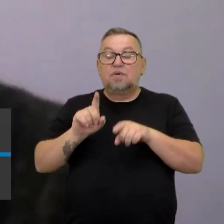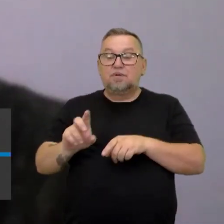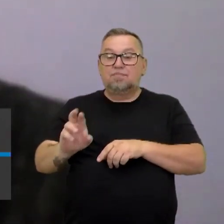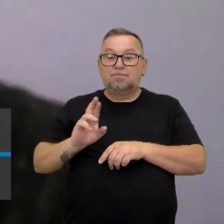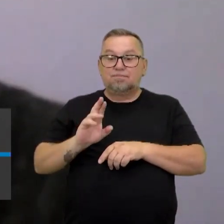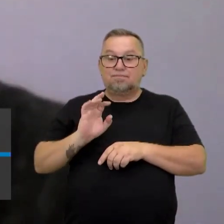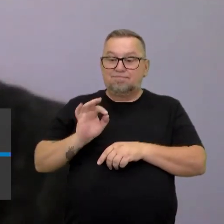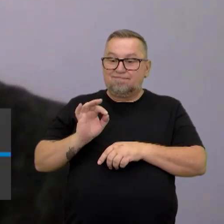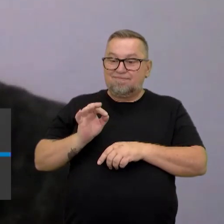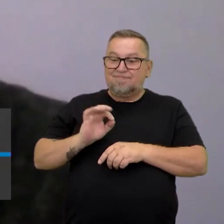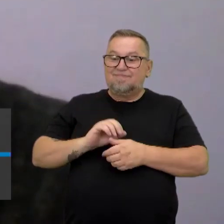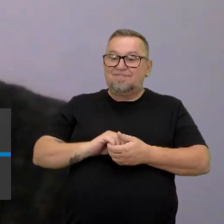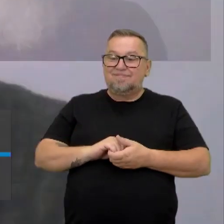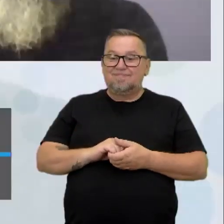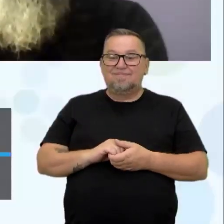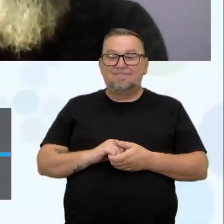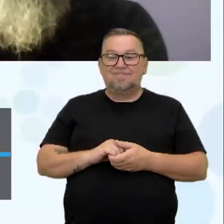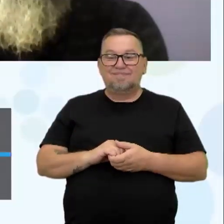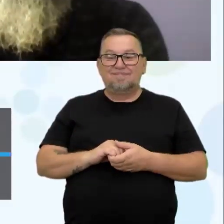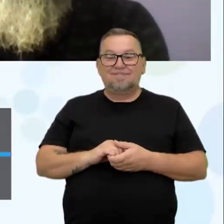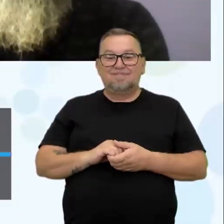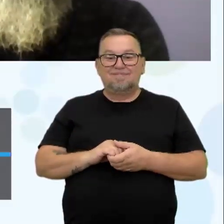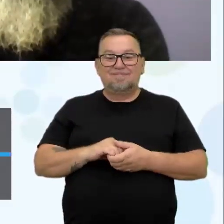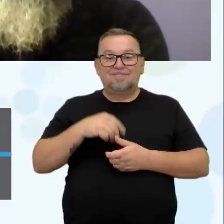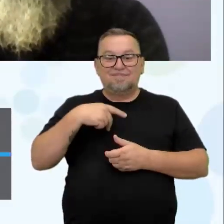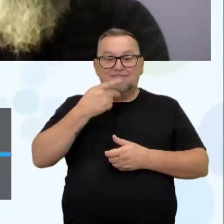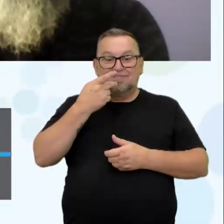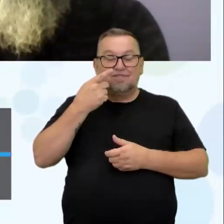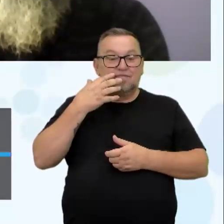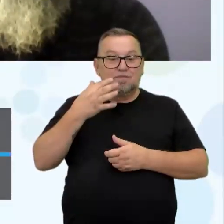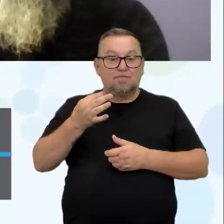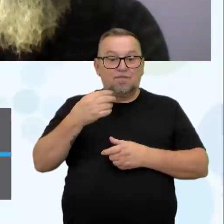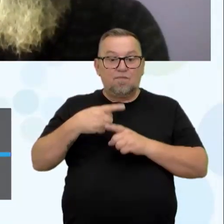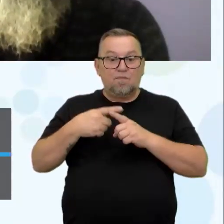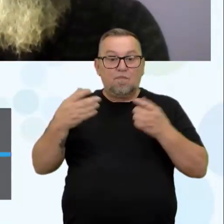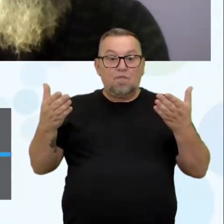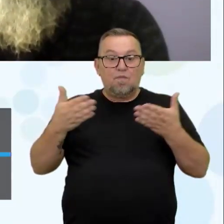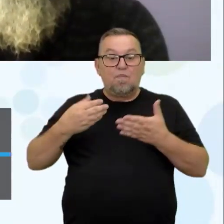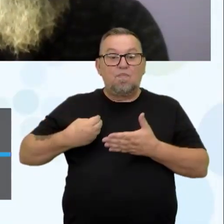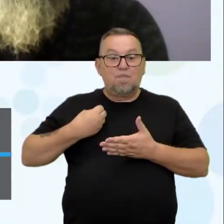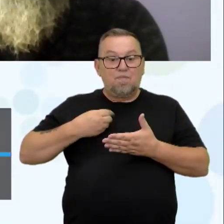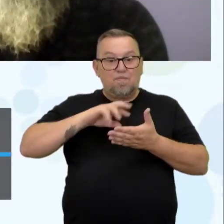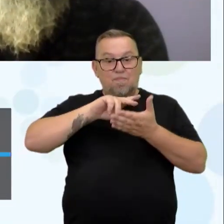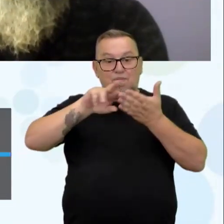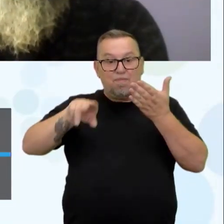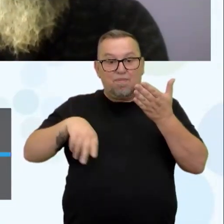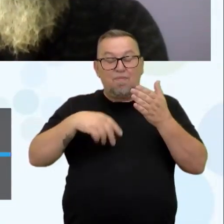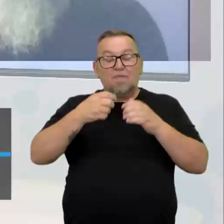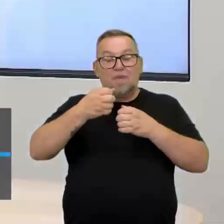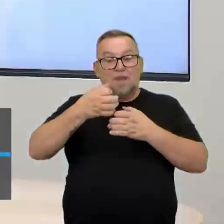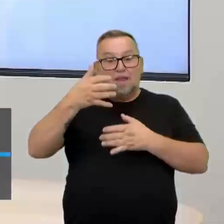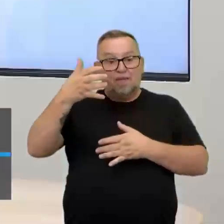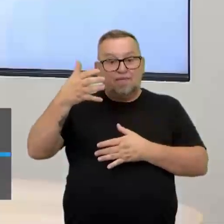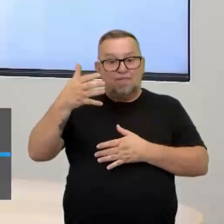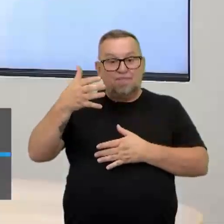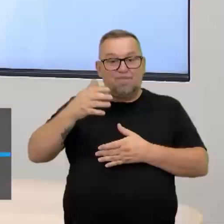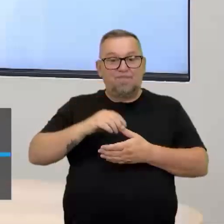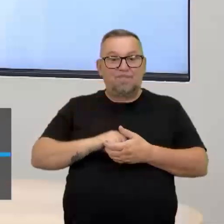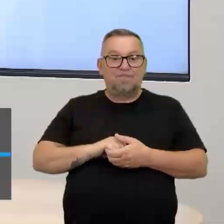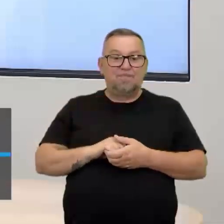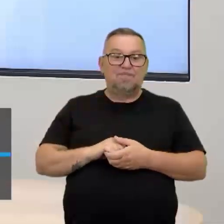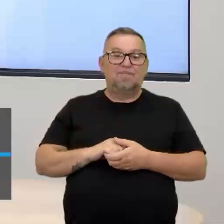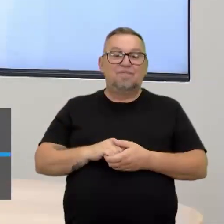Você concorda? Eu concordo, Tony. Eu queria só chamar a atenção aqui, porque hoje nós temos a presença de vários alunos aqui no chat, viu, Tony? Participando.